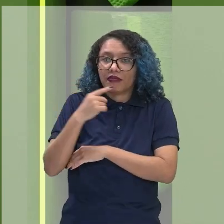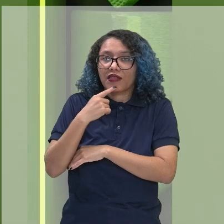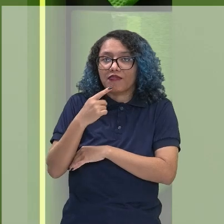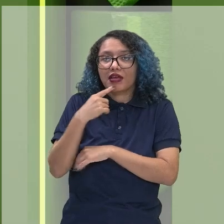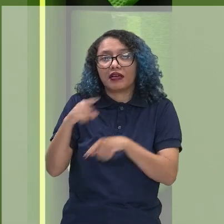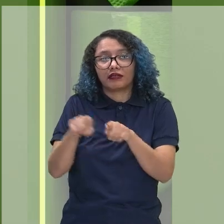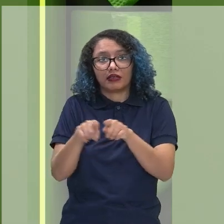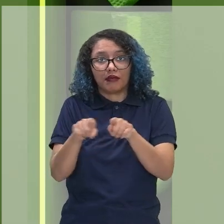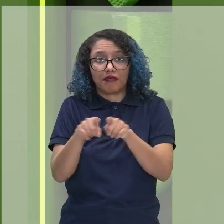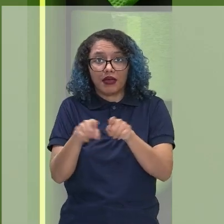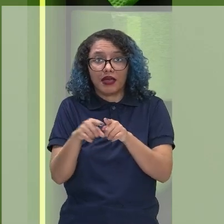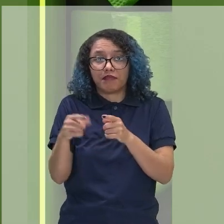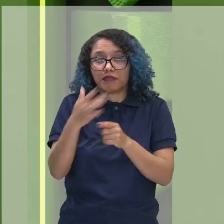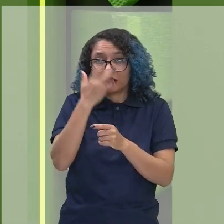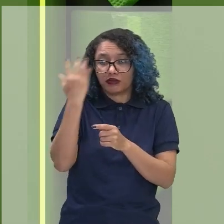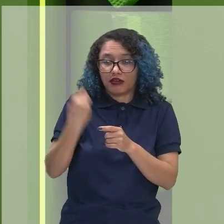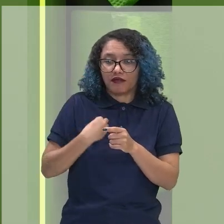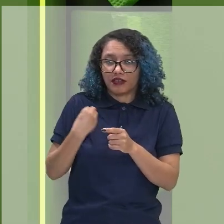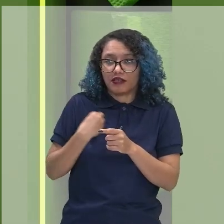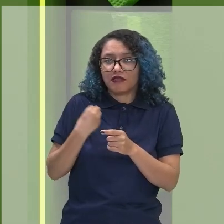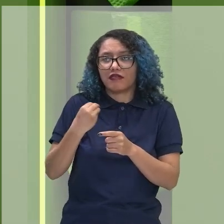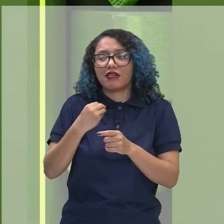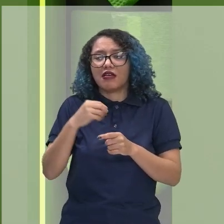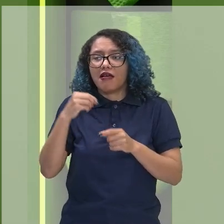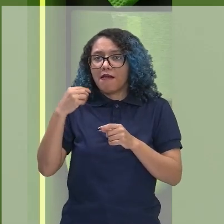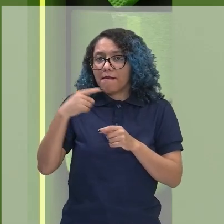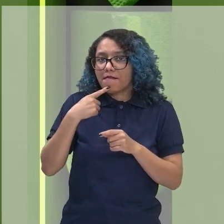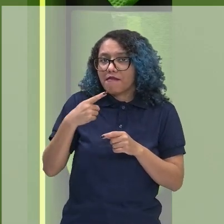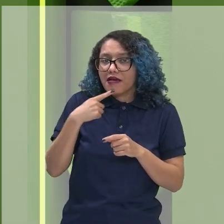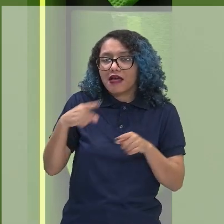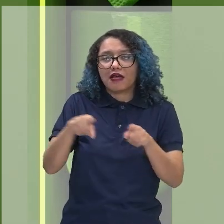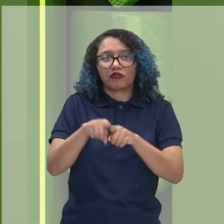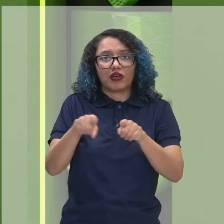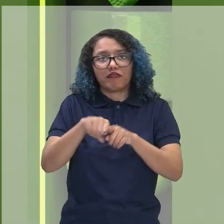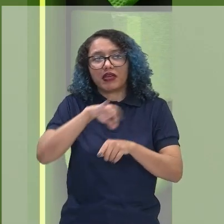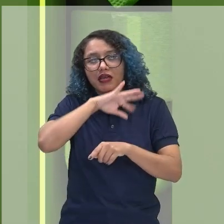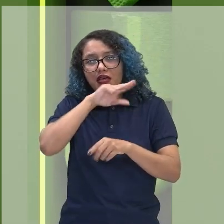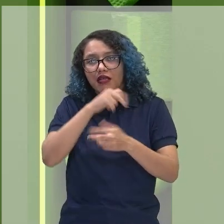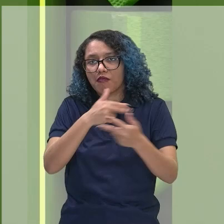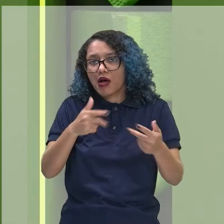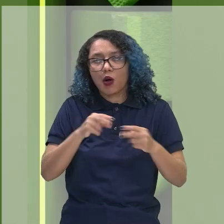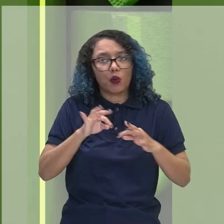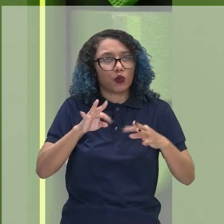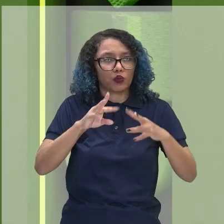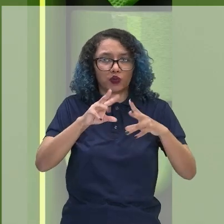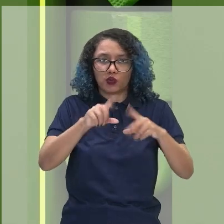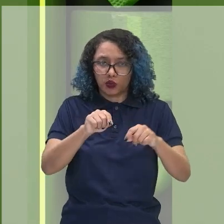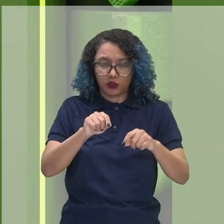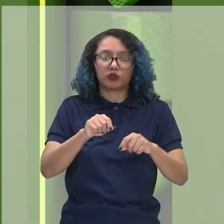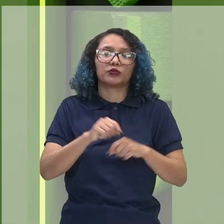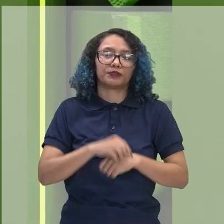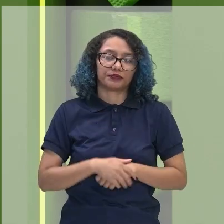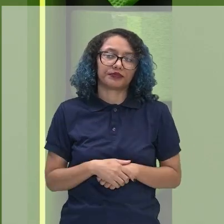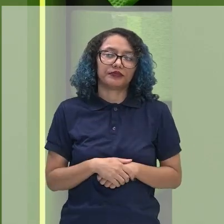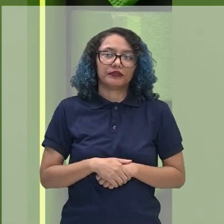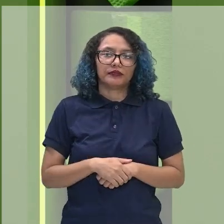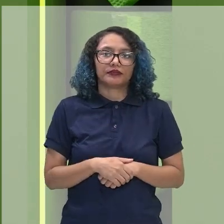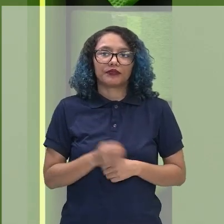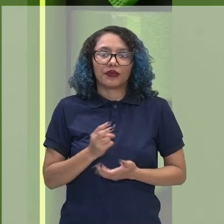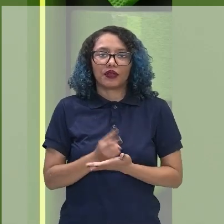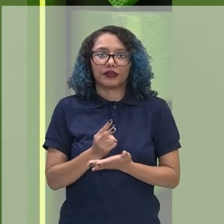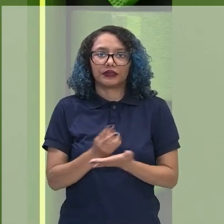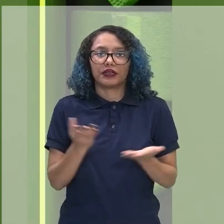vivem naquela região, os animais, enfim, todos que estão ali envolvidos nesse contexto, né? Bom, para a gente avançar, a gente vai